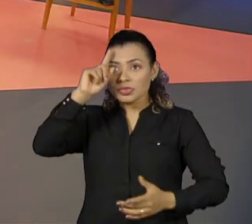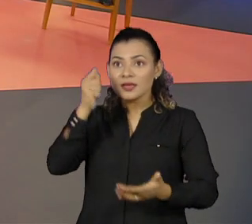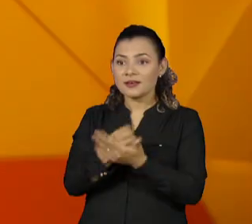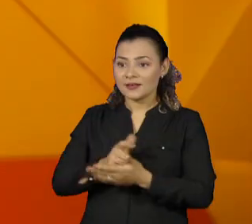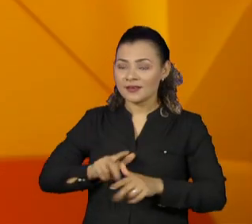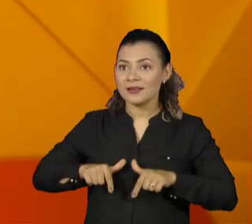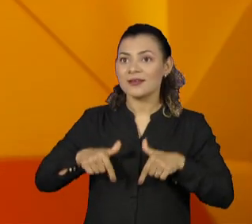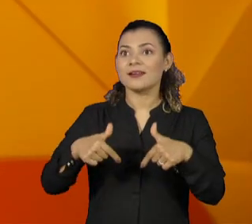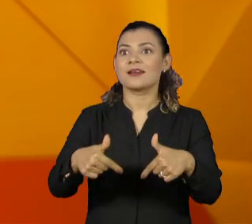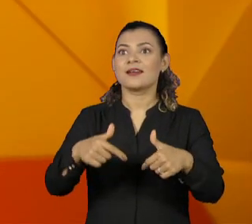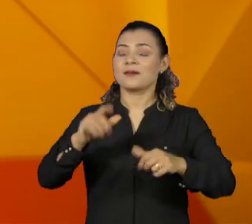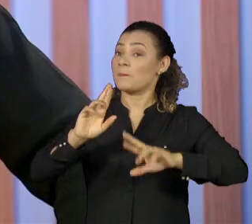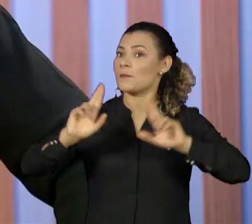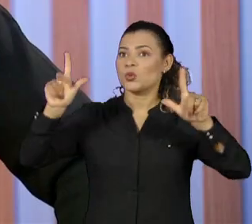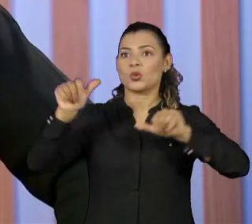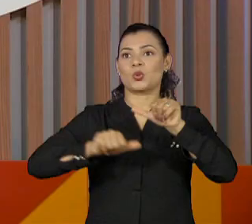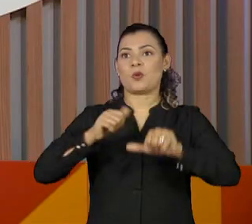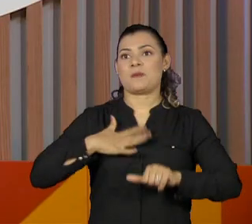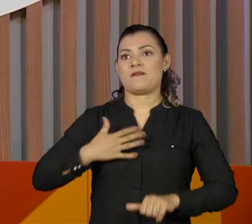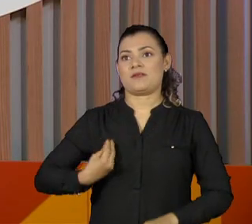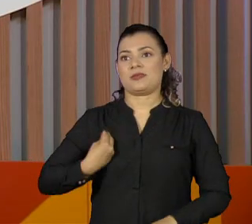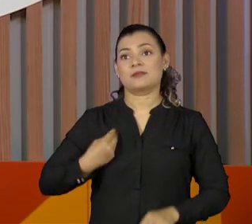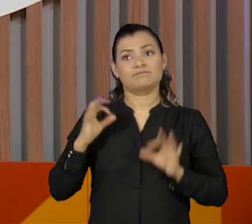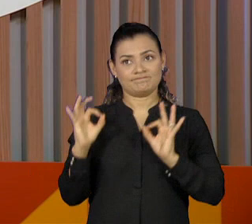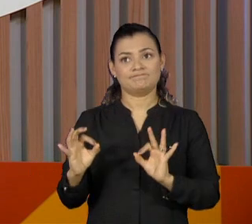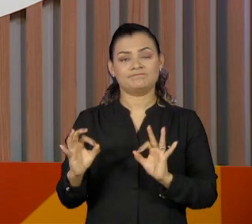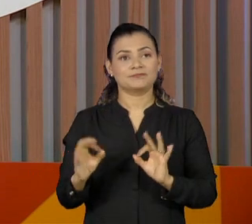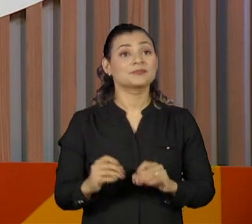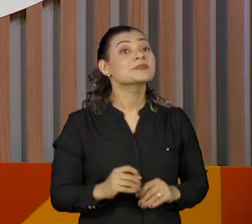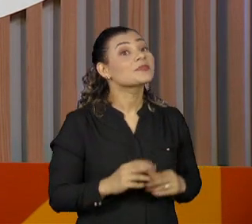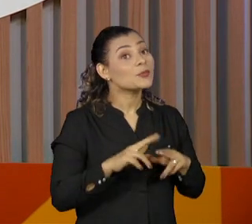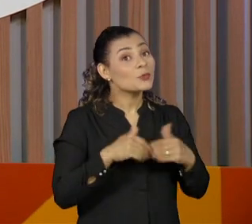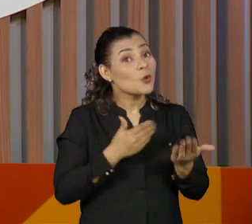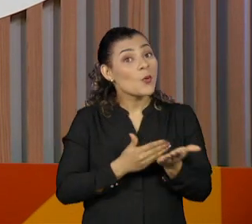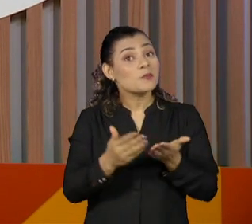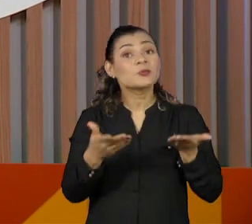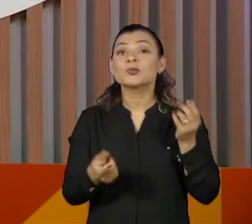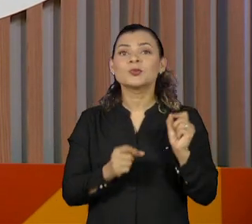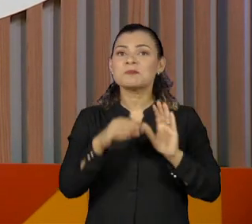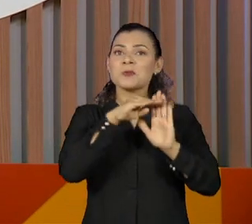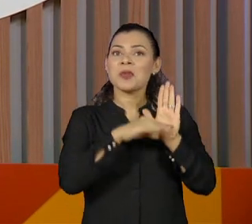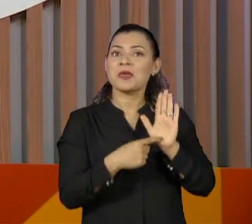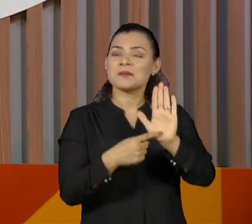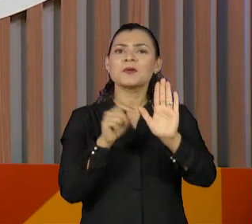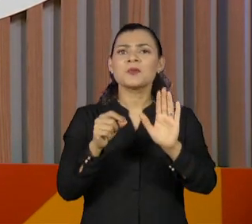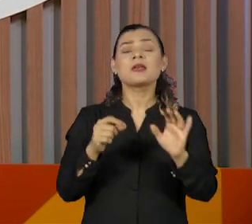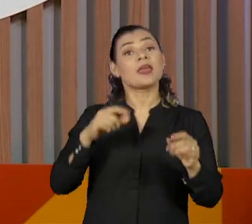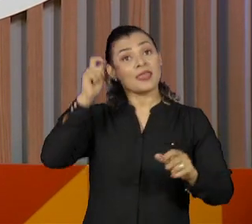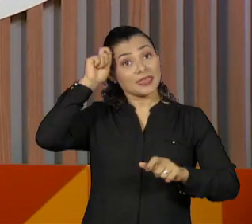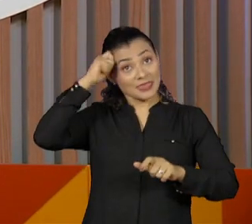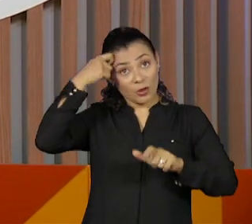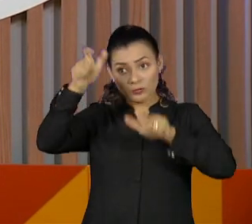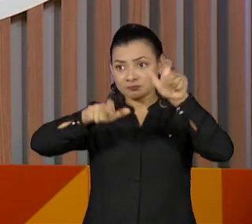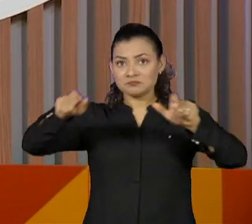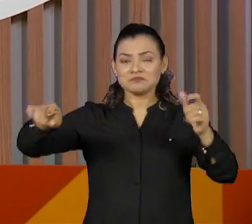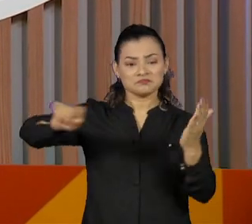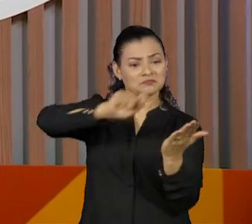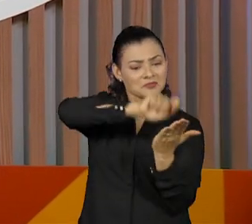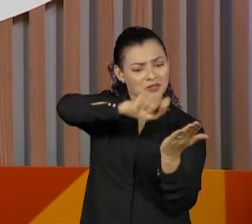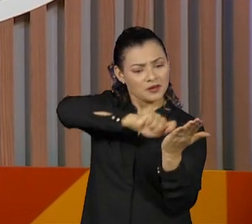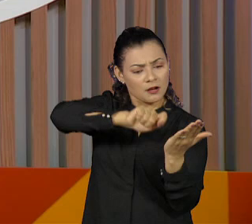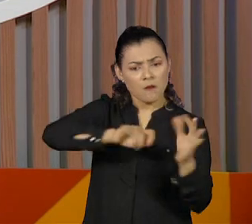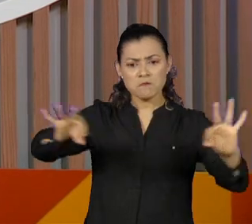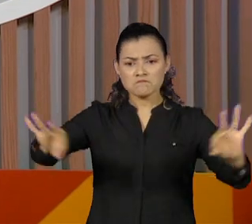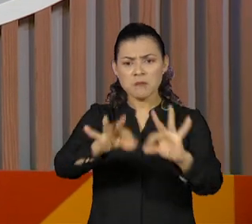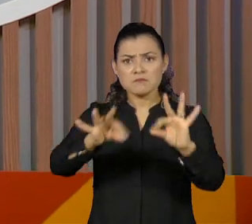a diferença. Então, com certeza, com certeza. E como eu já disse ali no comecinho do programa, compositores negros fazem parte da música de